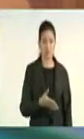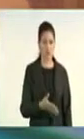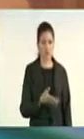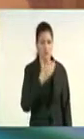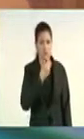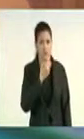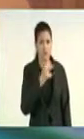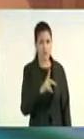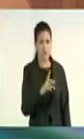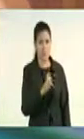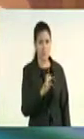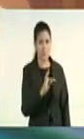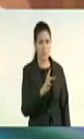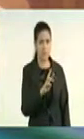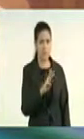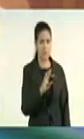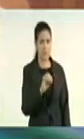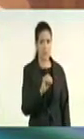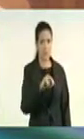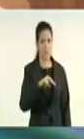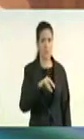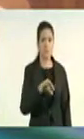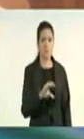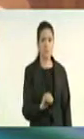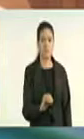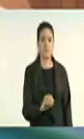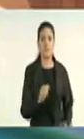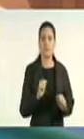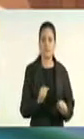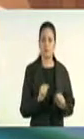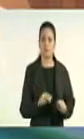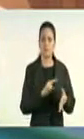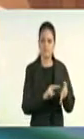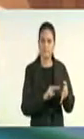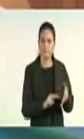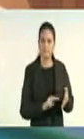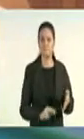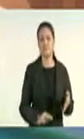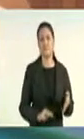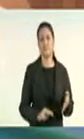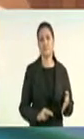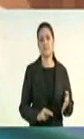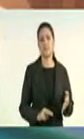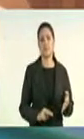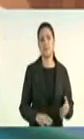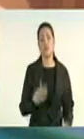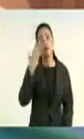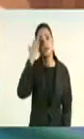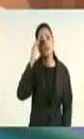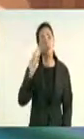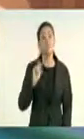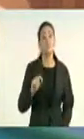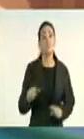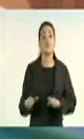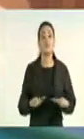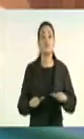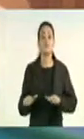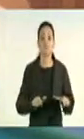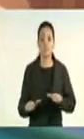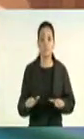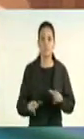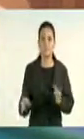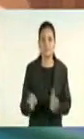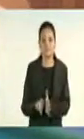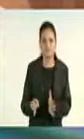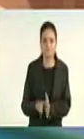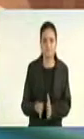se depreende do seu ensinamento. Entende-se por servidor dos quadros permanentes os ocupantes de